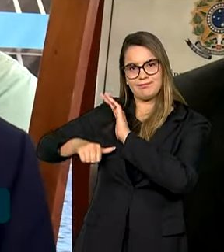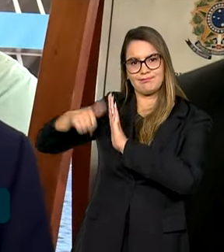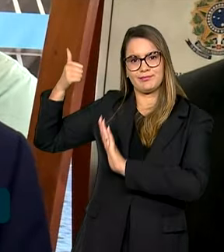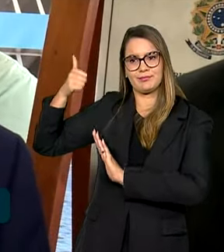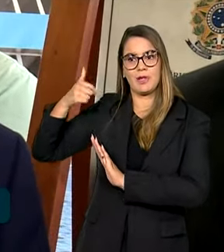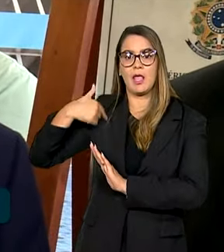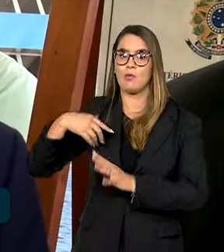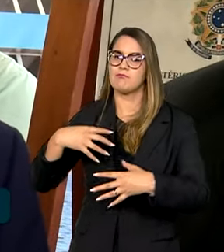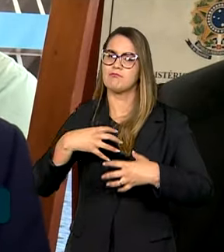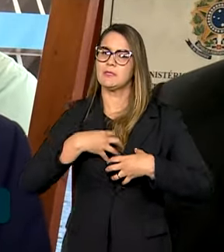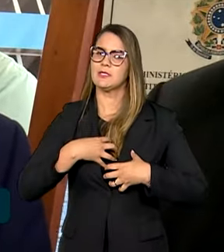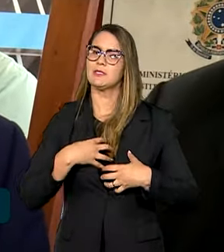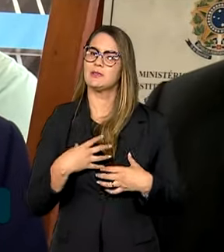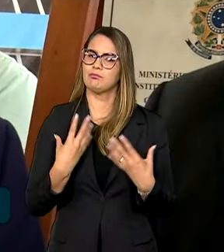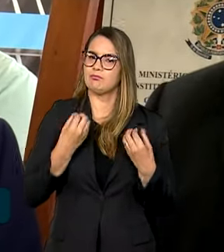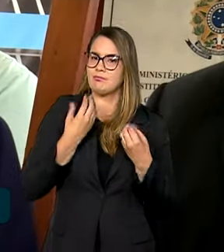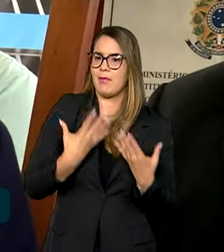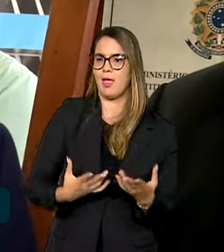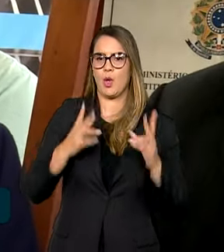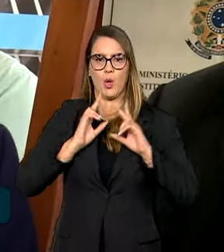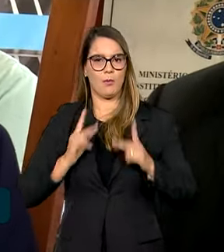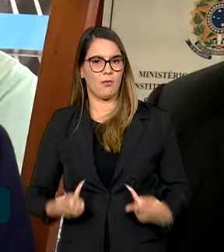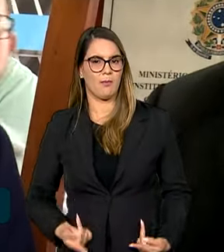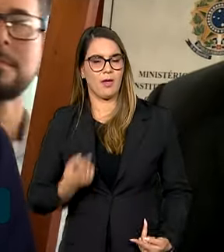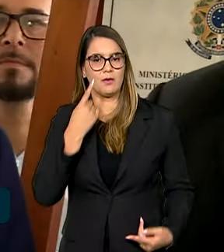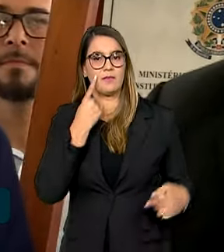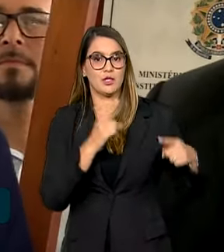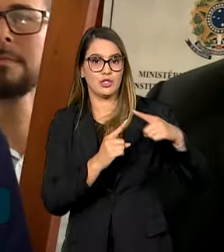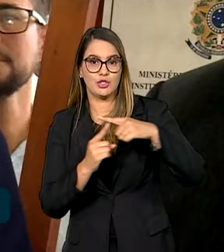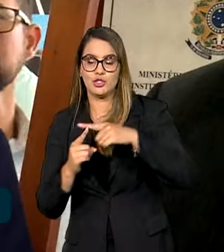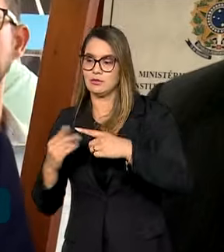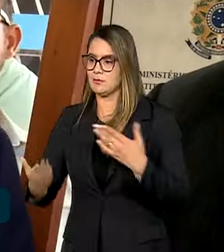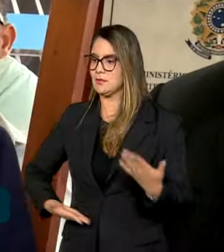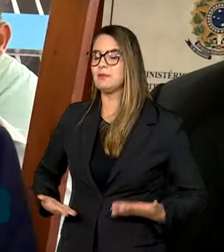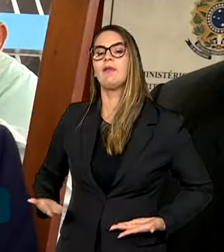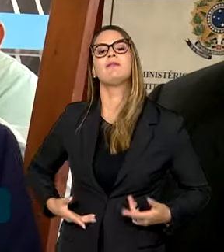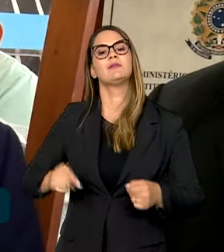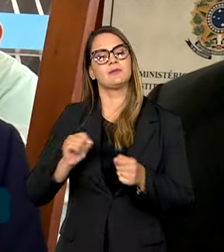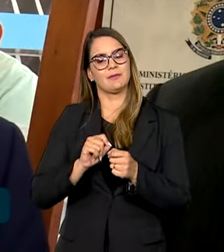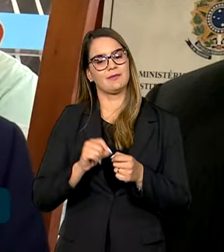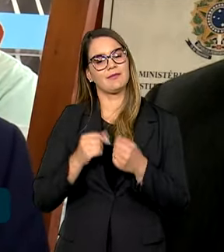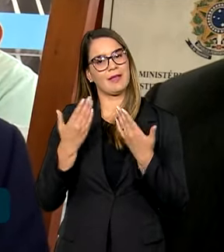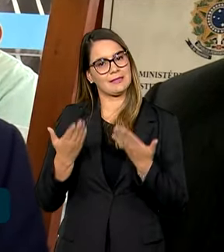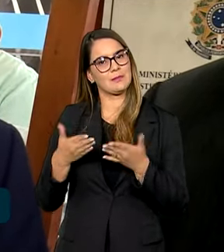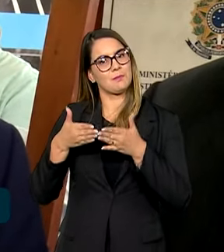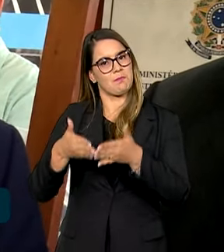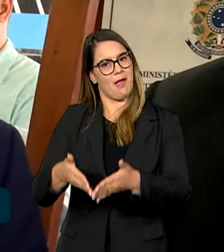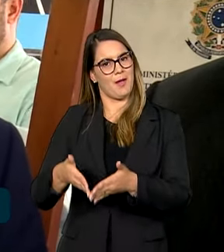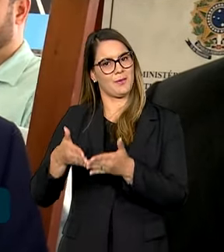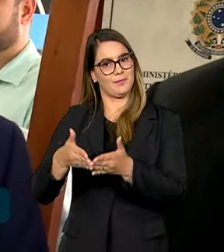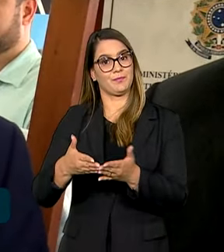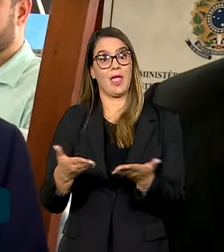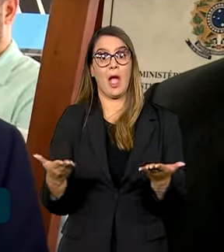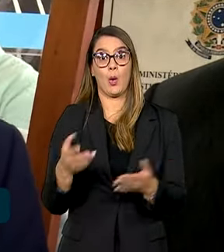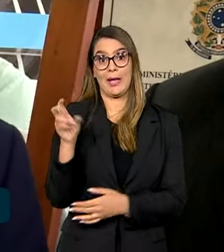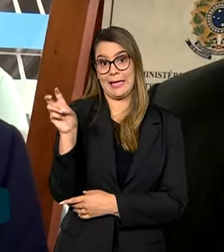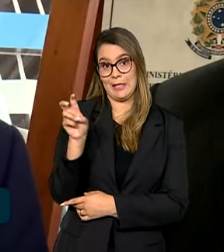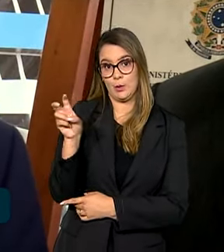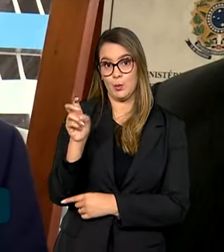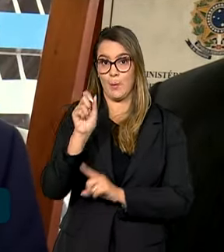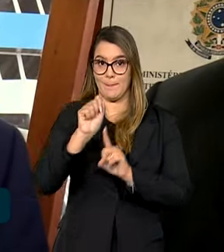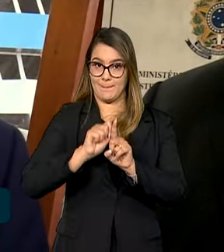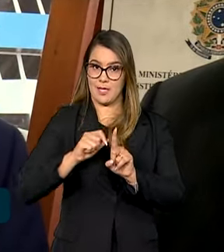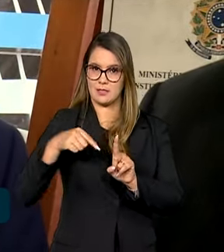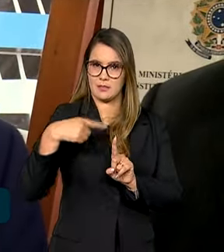e recompensado como ser humano em ver um tipo de serviço que a gente faz através do prévio barco Esse é o quinto mês que vem